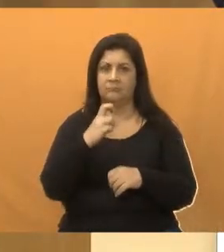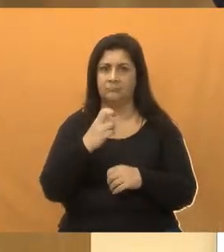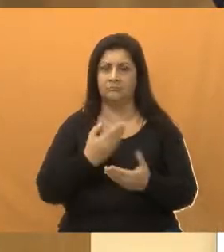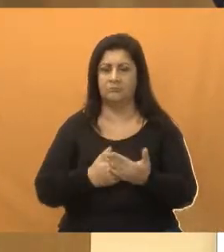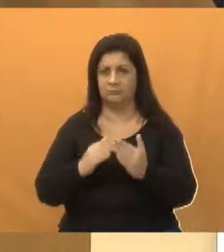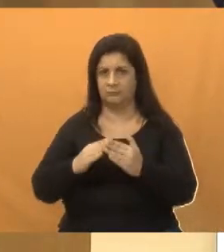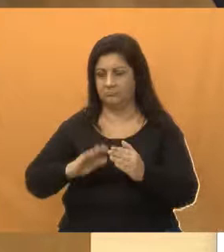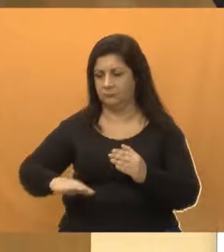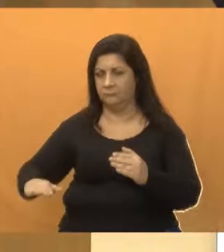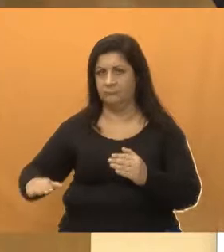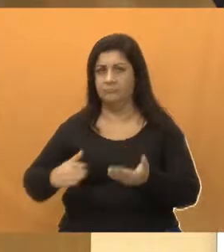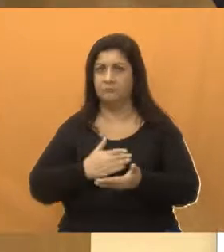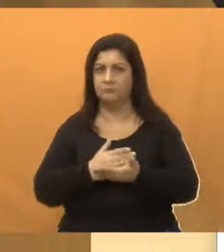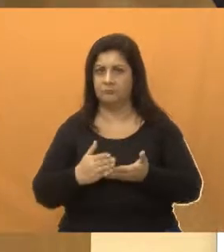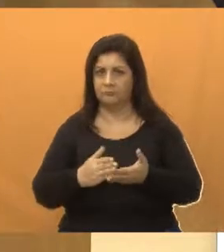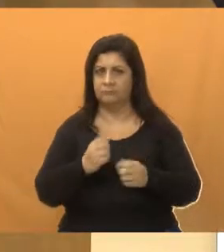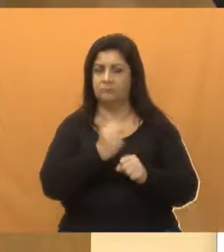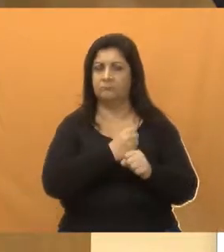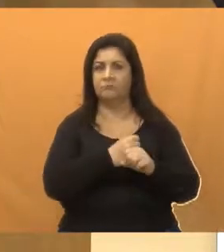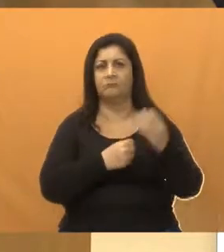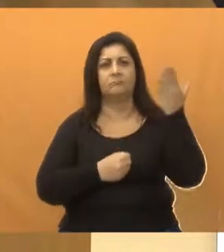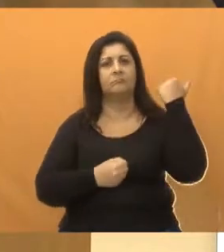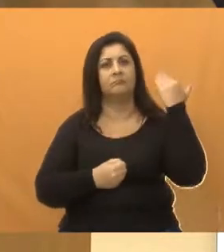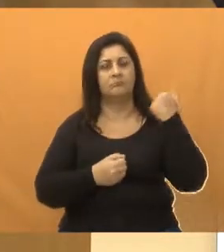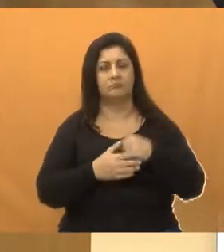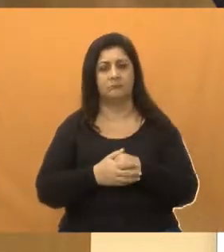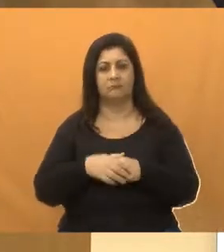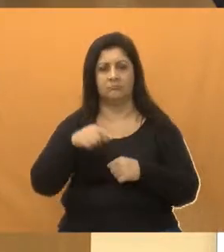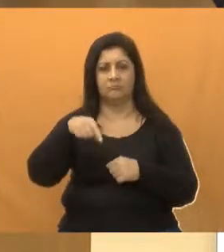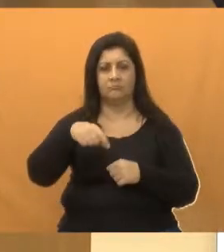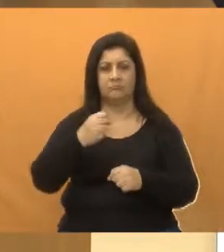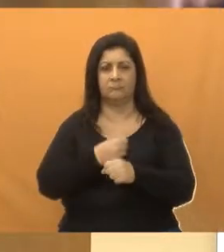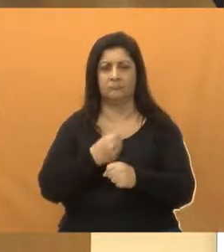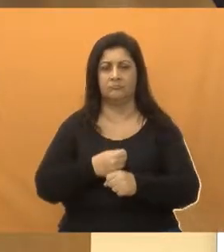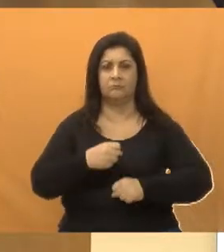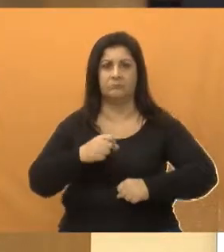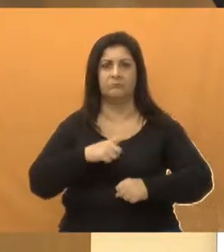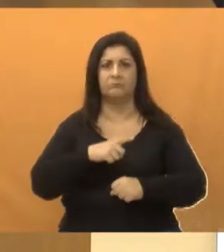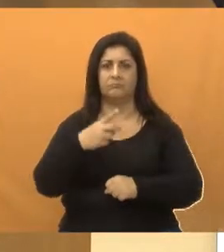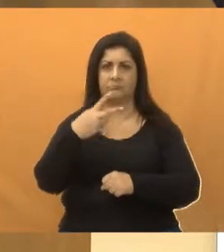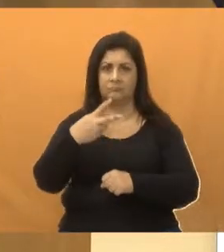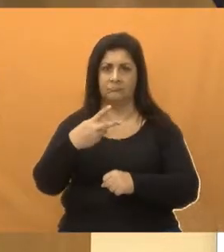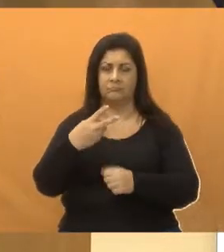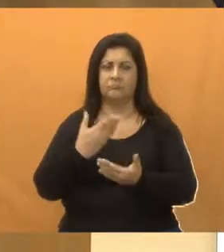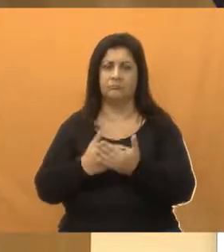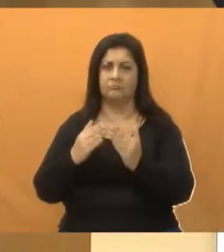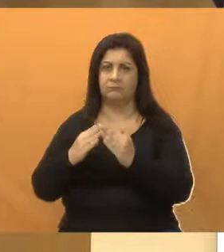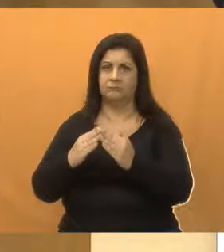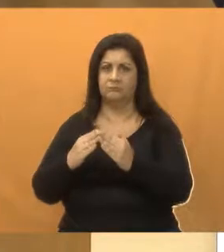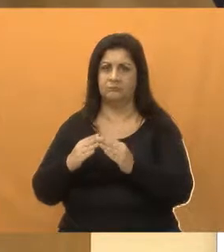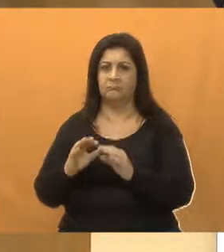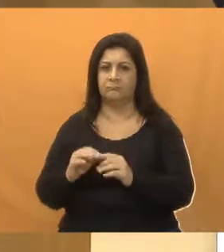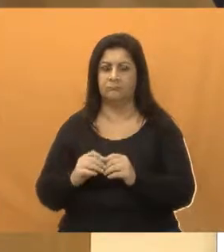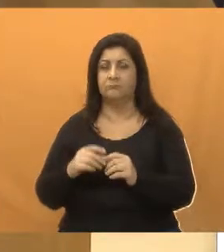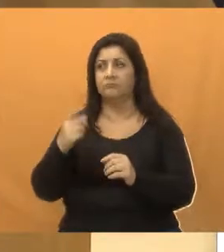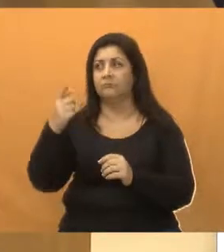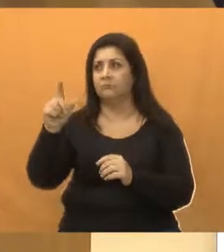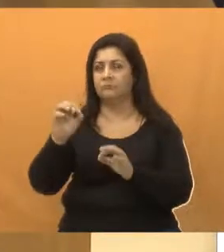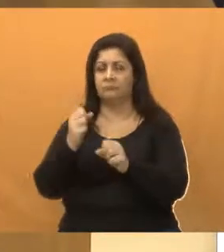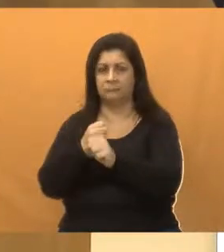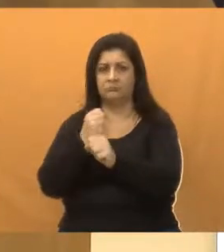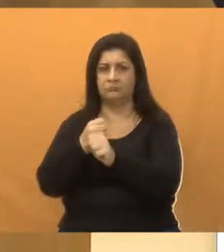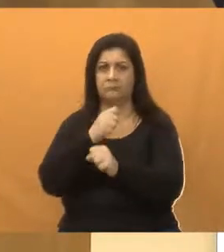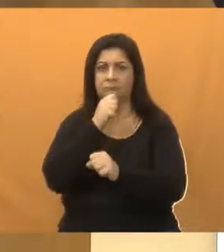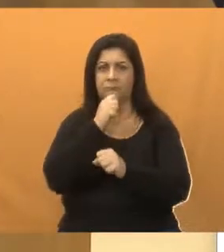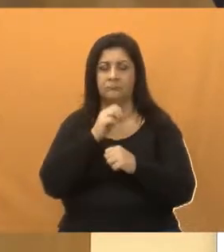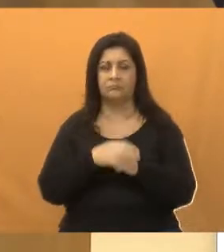se iniciaram no governo passado. O que a gente tem nesse ano são as 2 creches, uma que foi inaugurada agora, tem uma em construção no Maria Amélia,